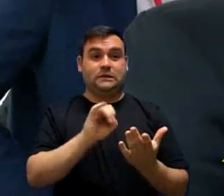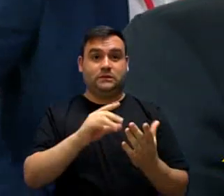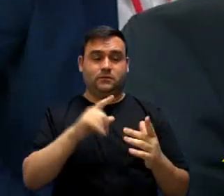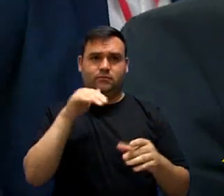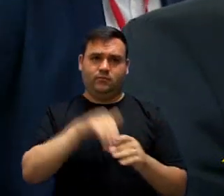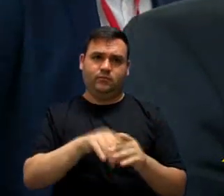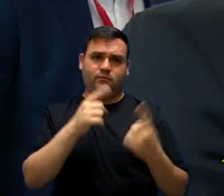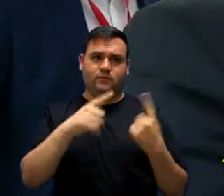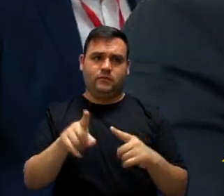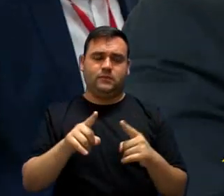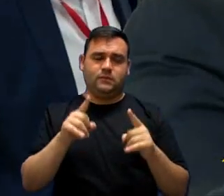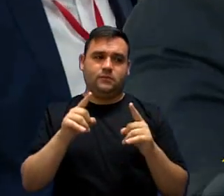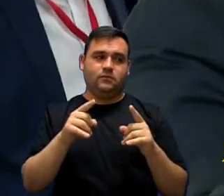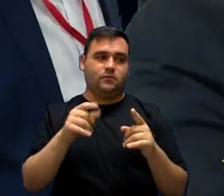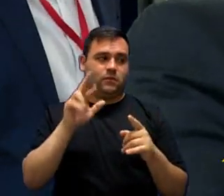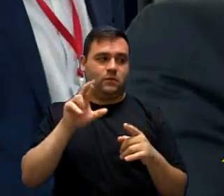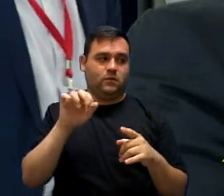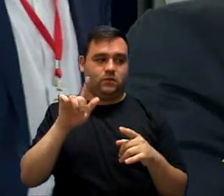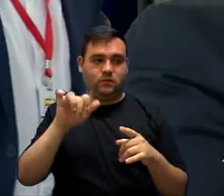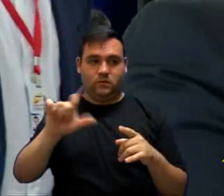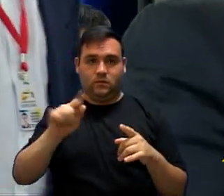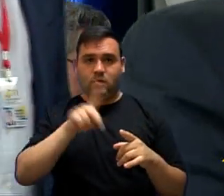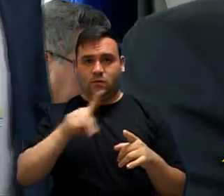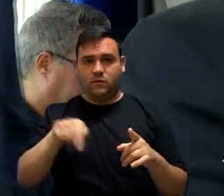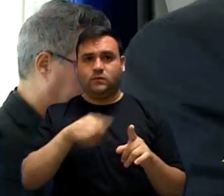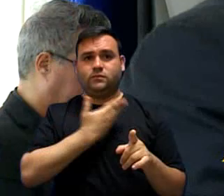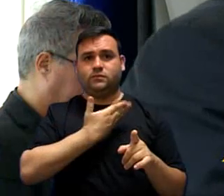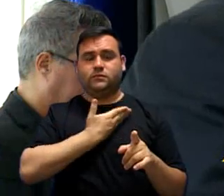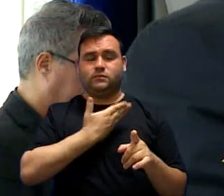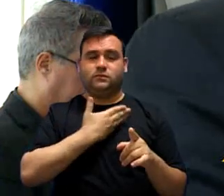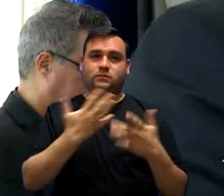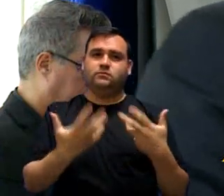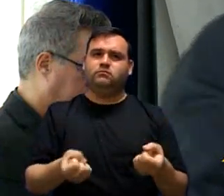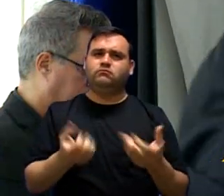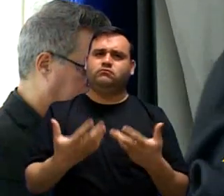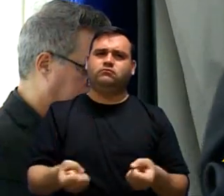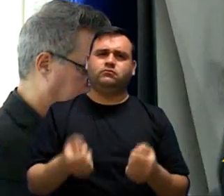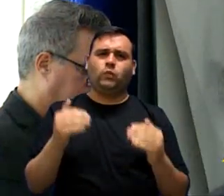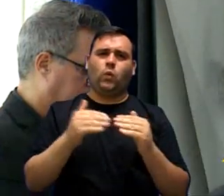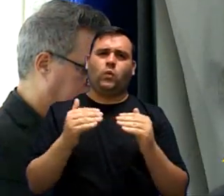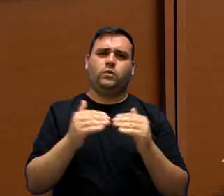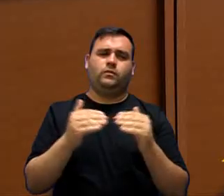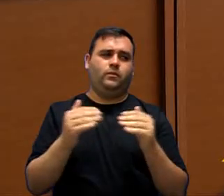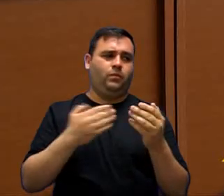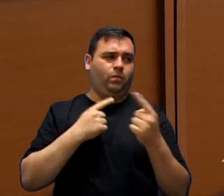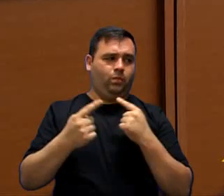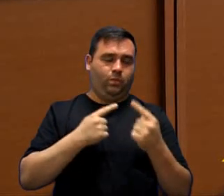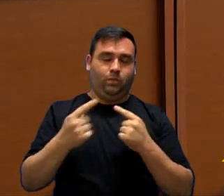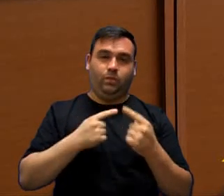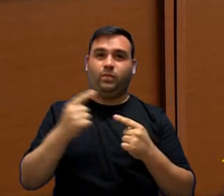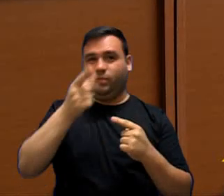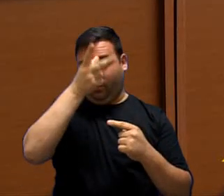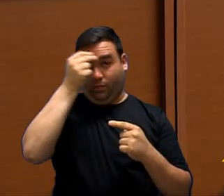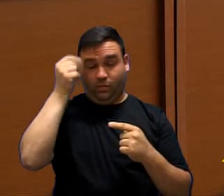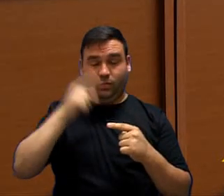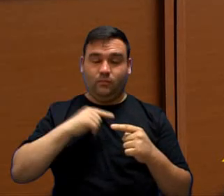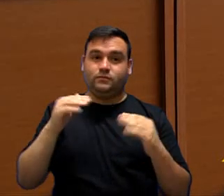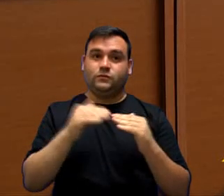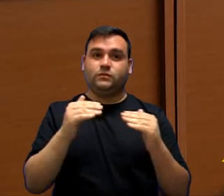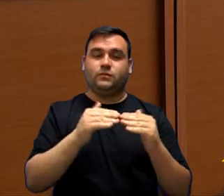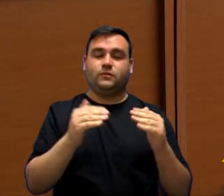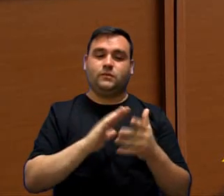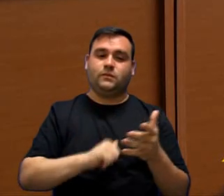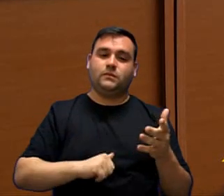voto, okay. Eu não estou contrário. O senhor está correto. Rosângela, professora, nossa amiga. Retirada. Aceito, sim, eu vou conversar, obrigado. Retirada, né? Do projeto, permanece como